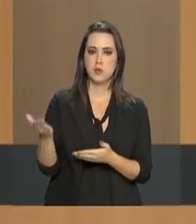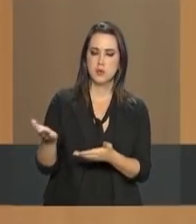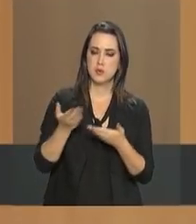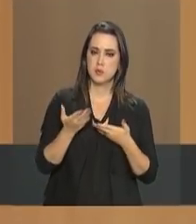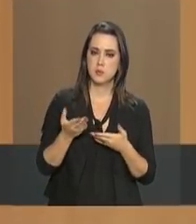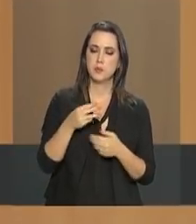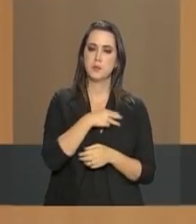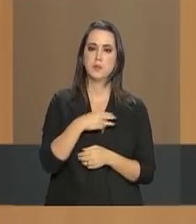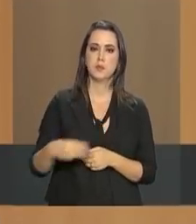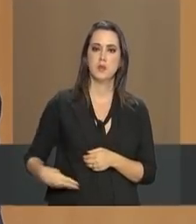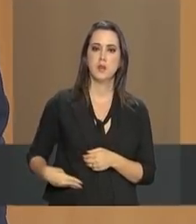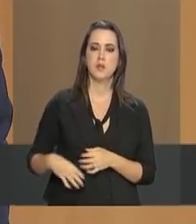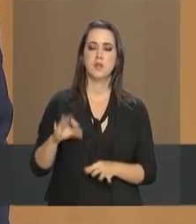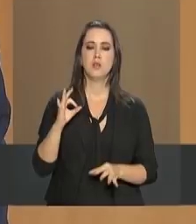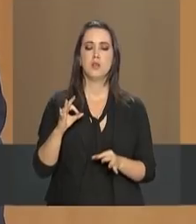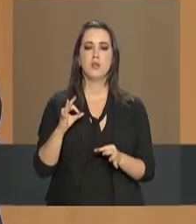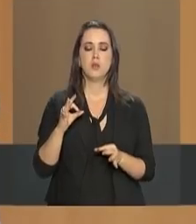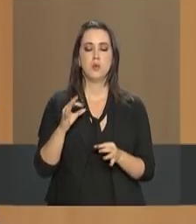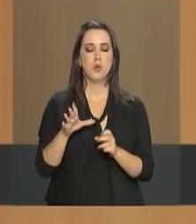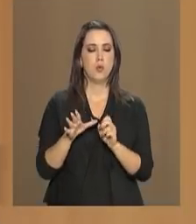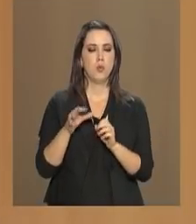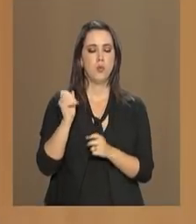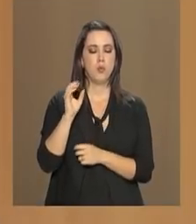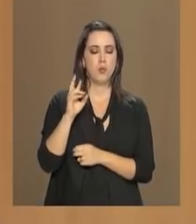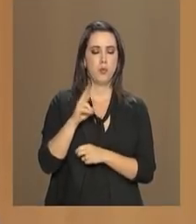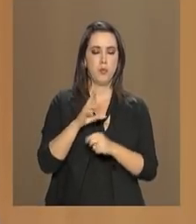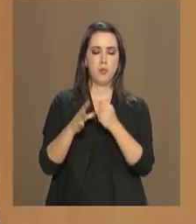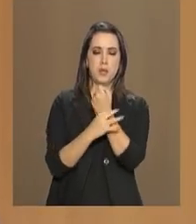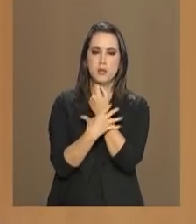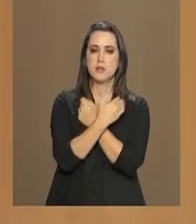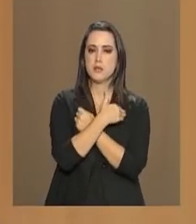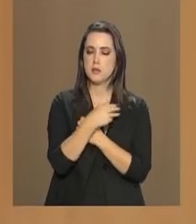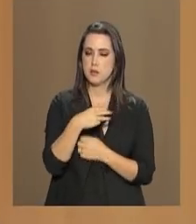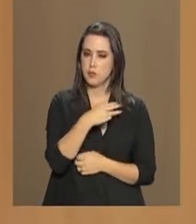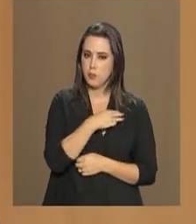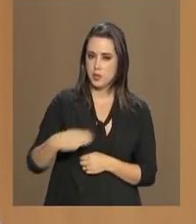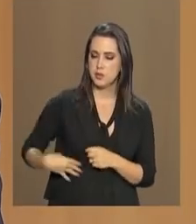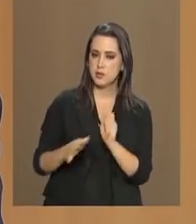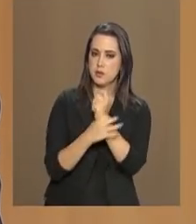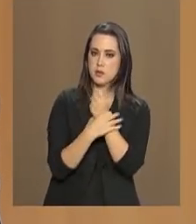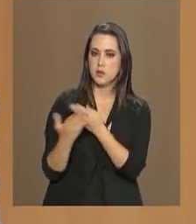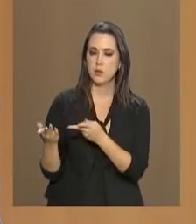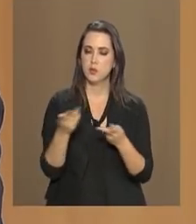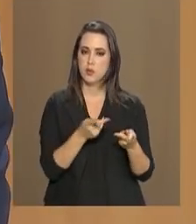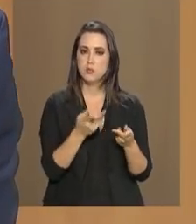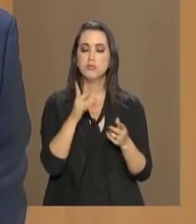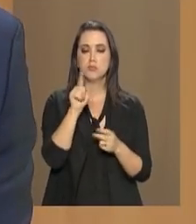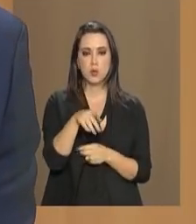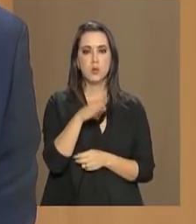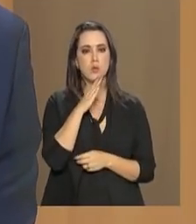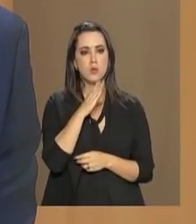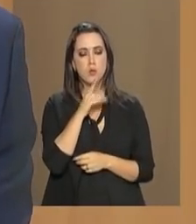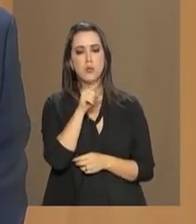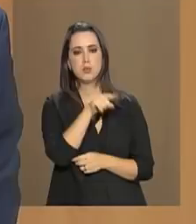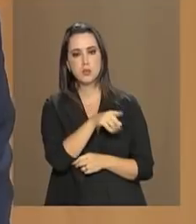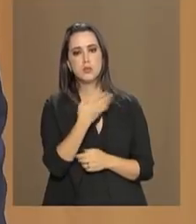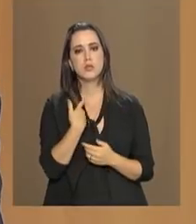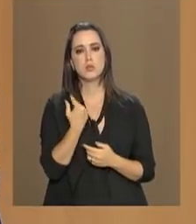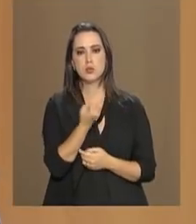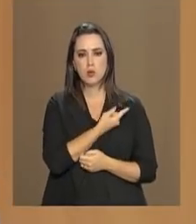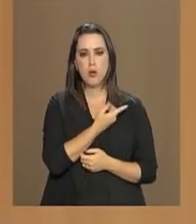Jungmann. Conheço já há algum tempo o ministro Jungmann e mantenho com Vossa Excelência uma relação bastante